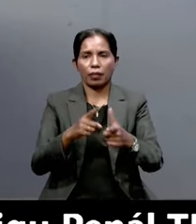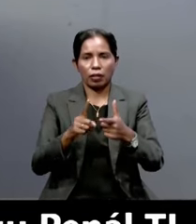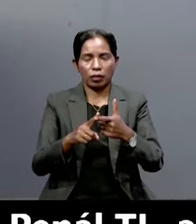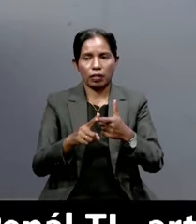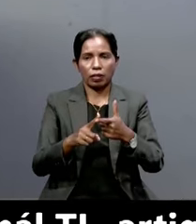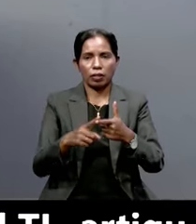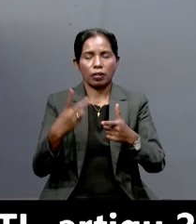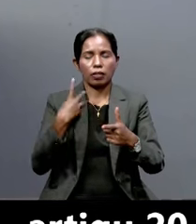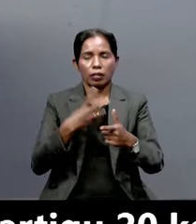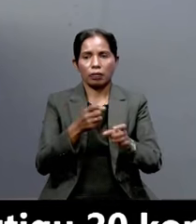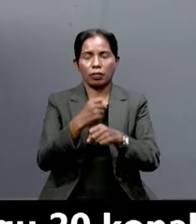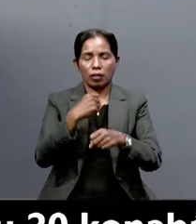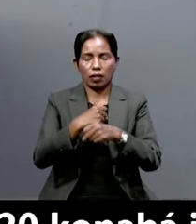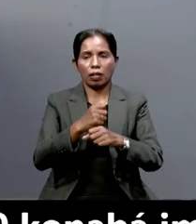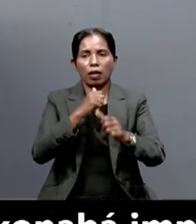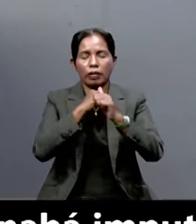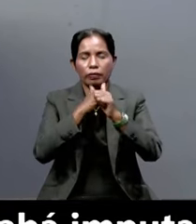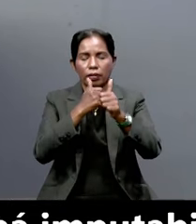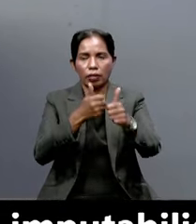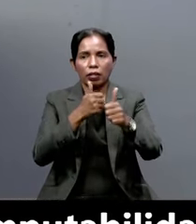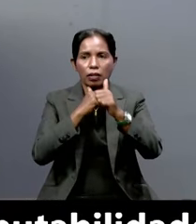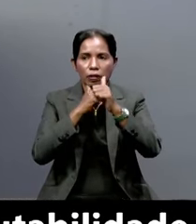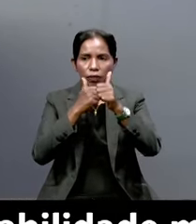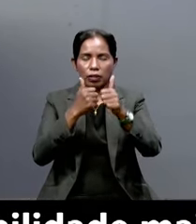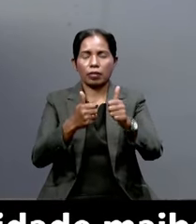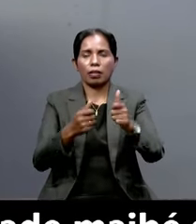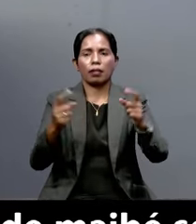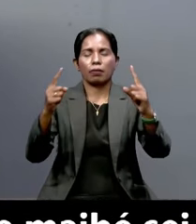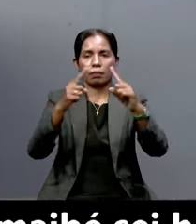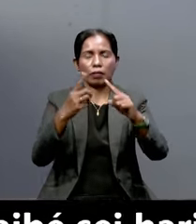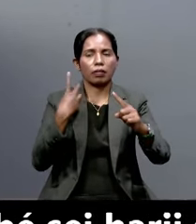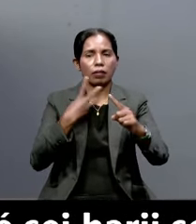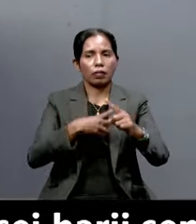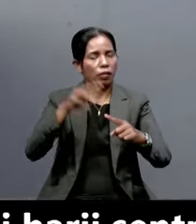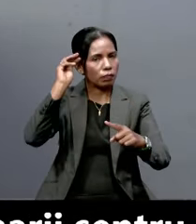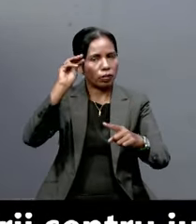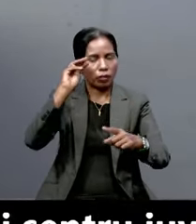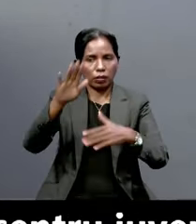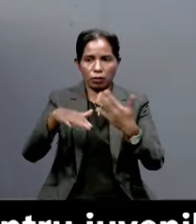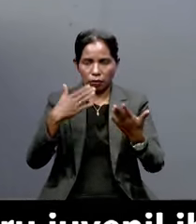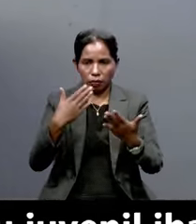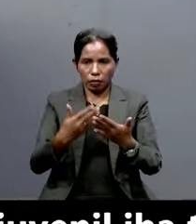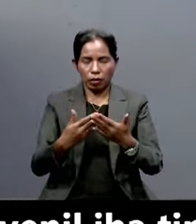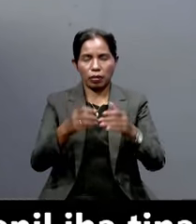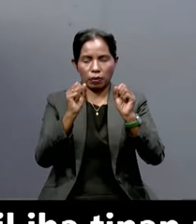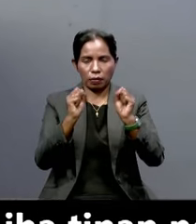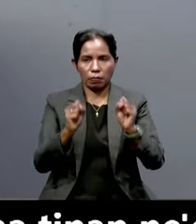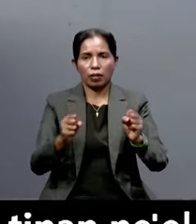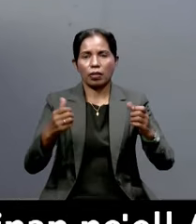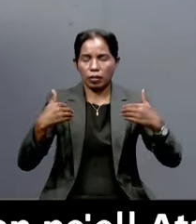mos halo advocacia ba ita nia ministerio relevante sira atu bele